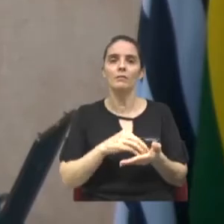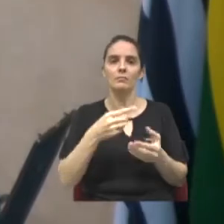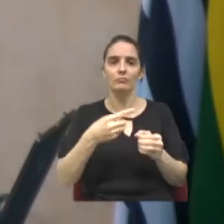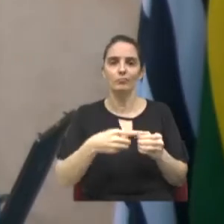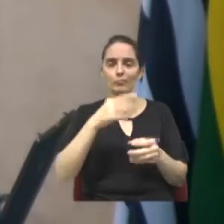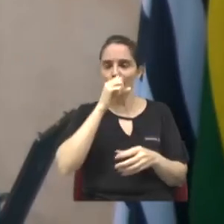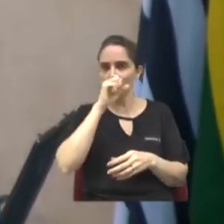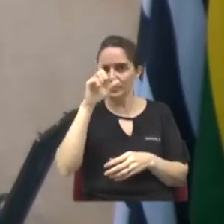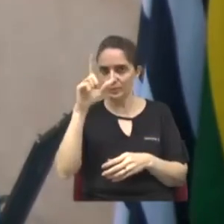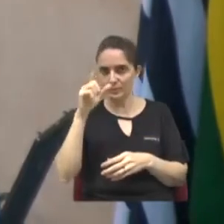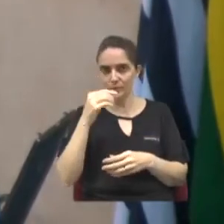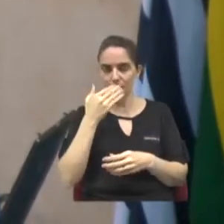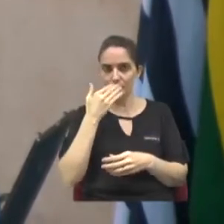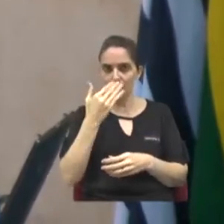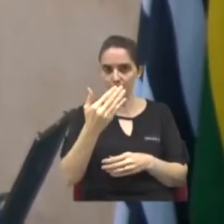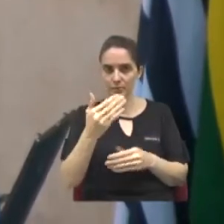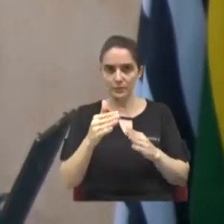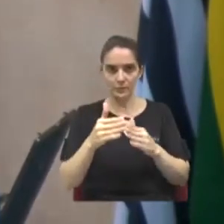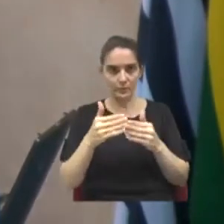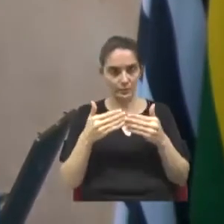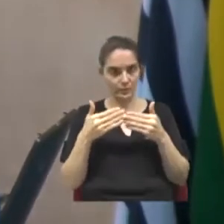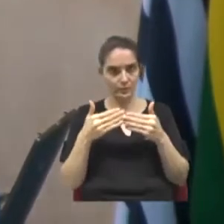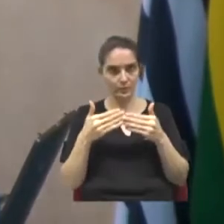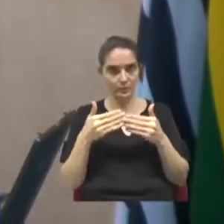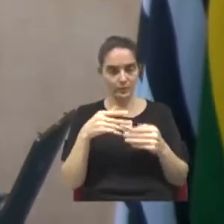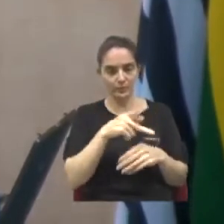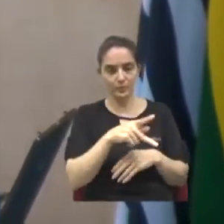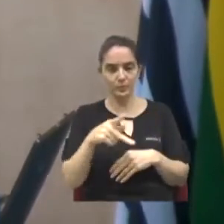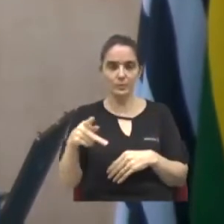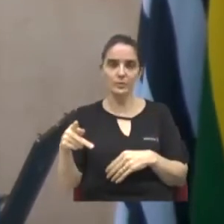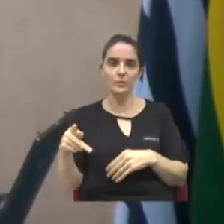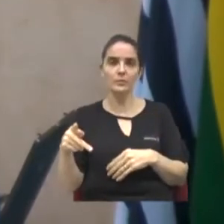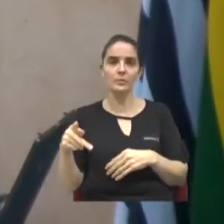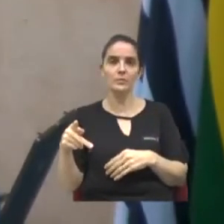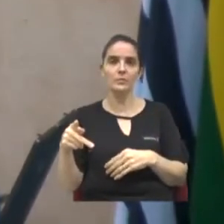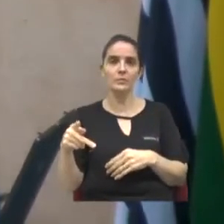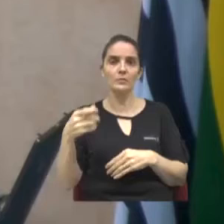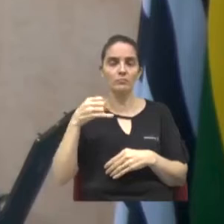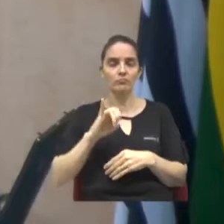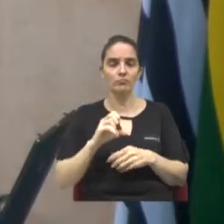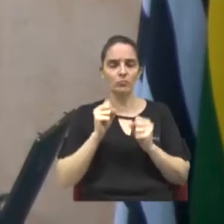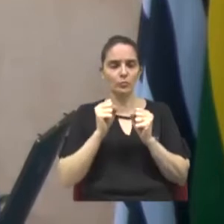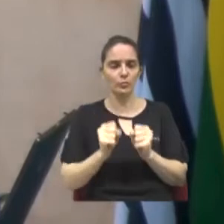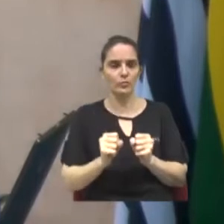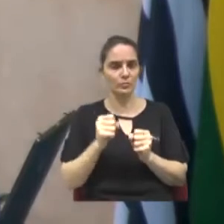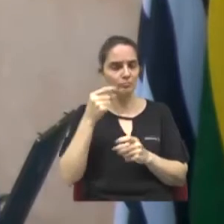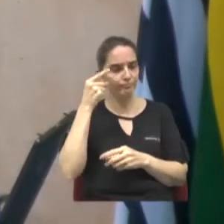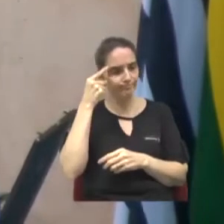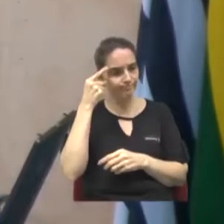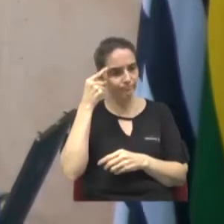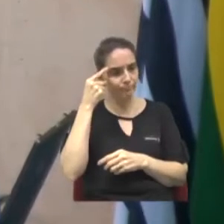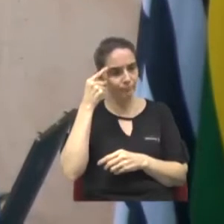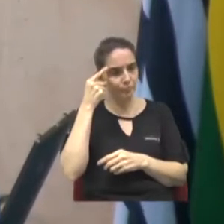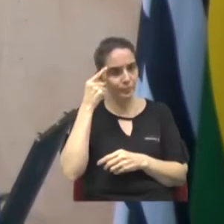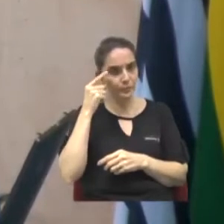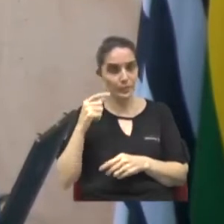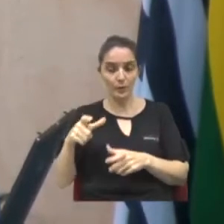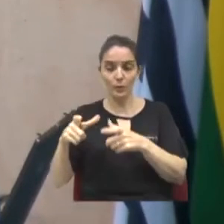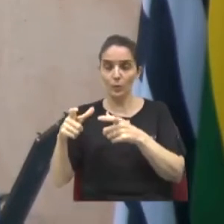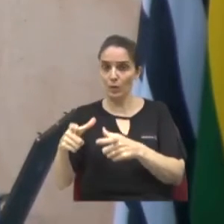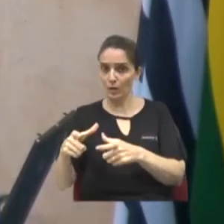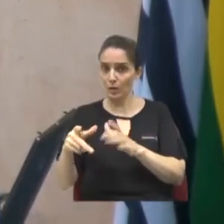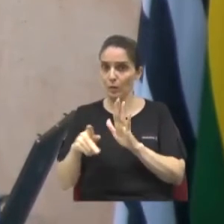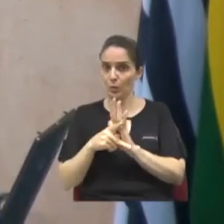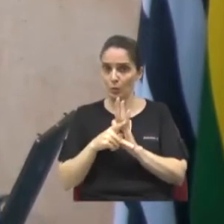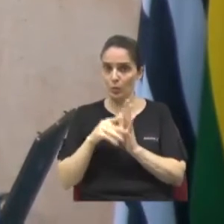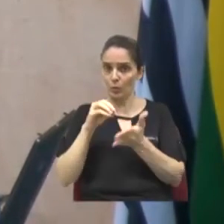Limeira. Peço até ao presidente dessa casa que possamos pensar e já separar um local